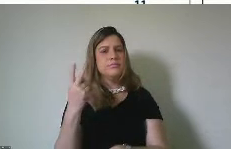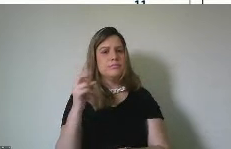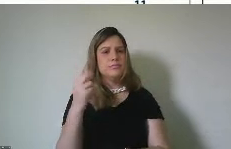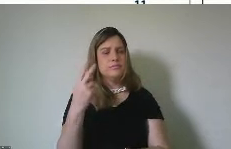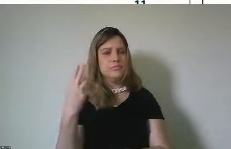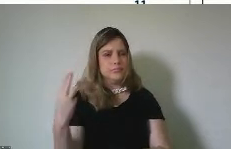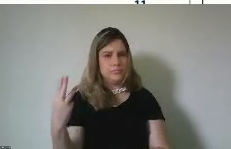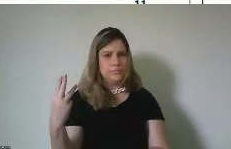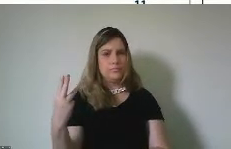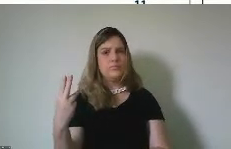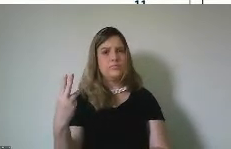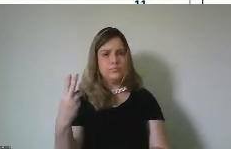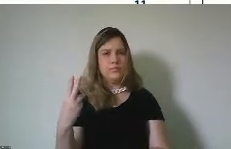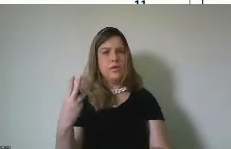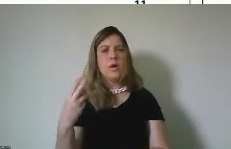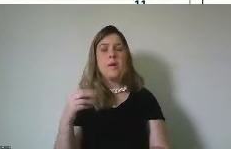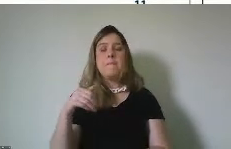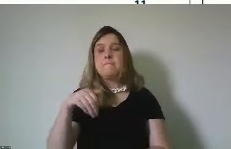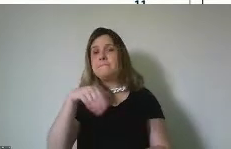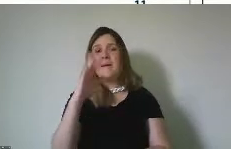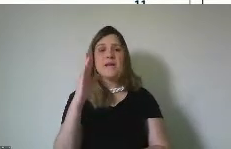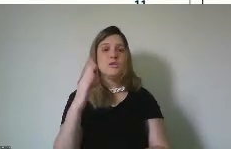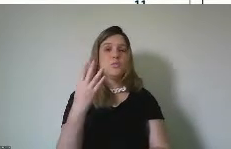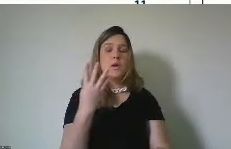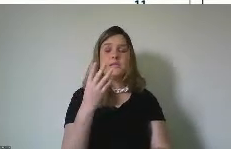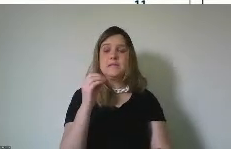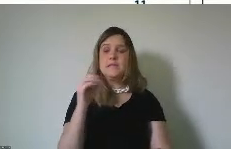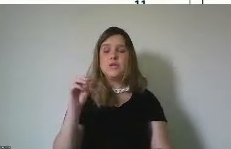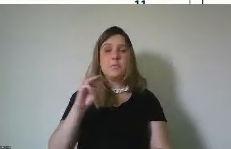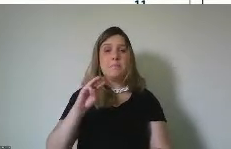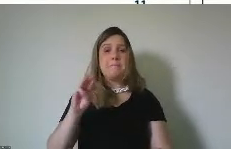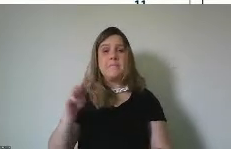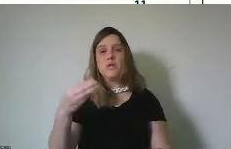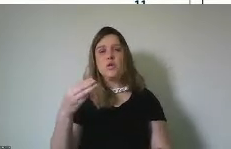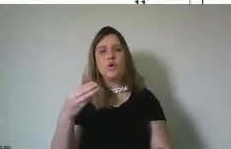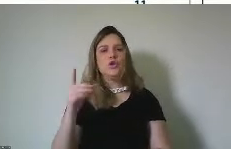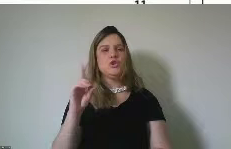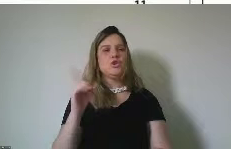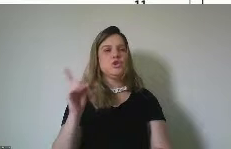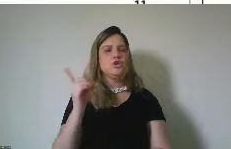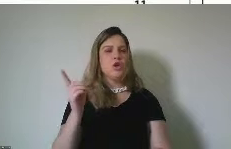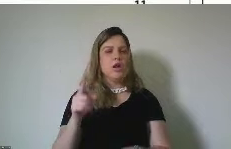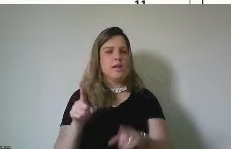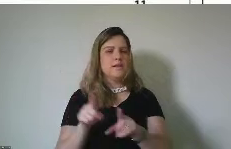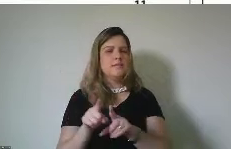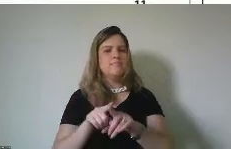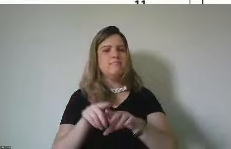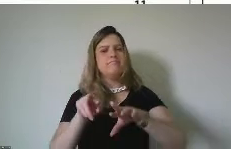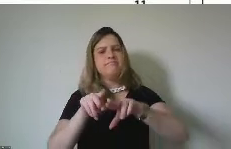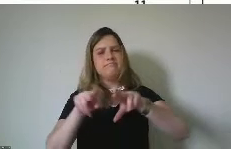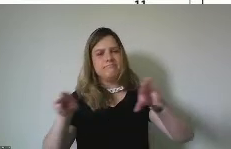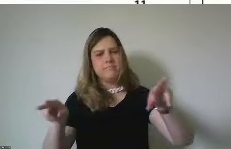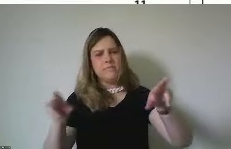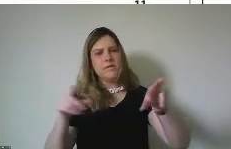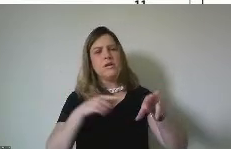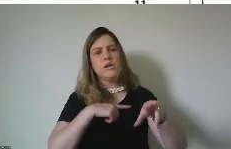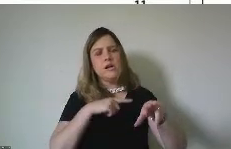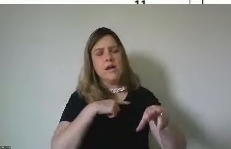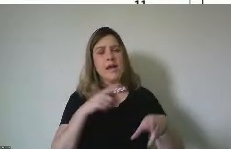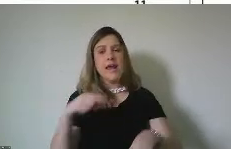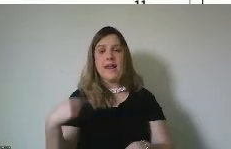aproximadamente 400 Bilhões de Dólares em investimentos em sustentabilidade equação dos Americanos é muito simples